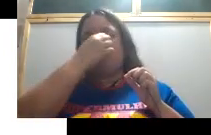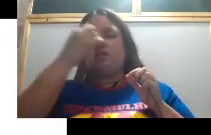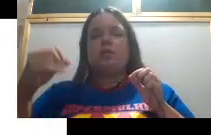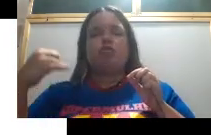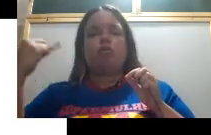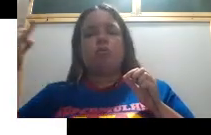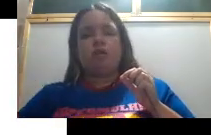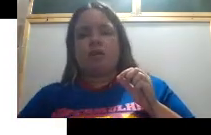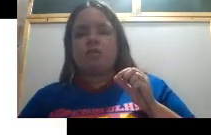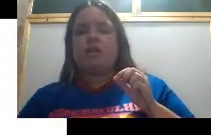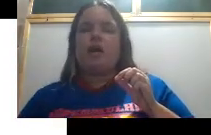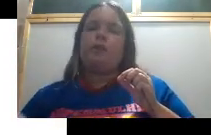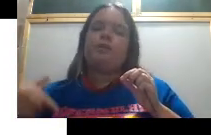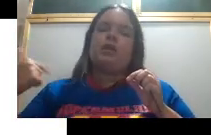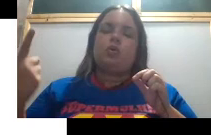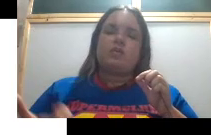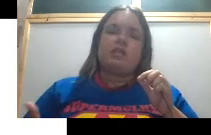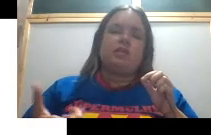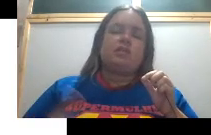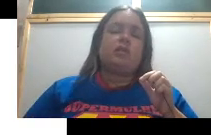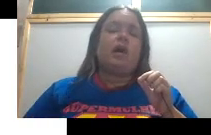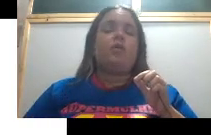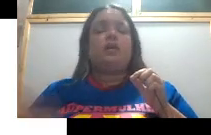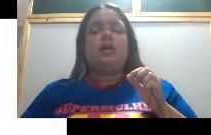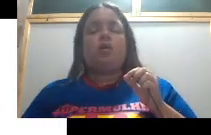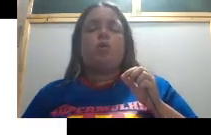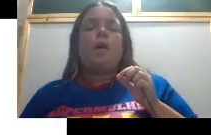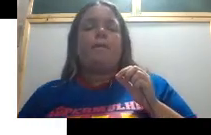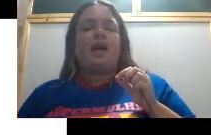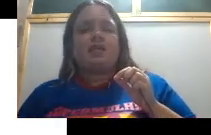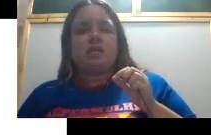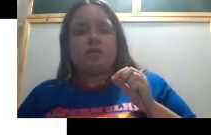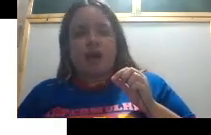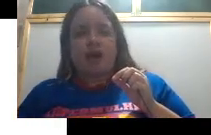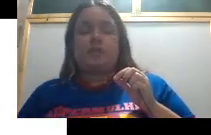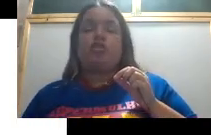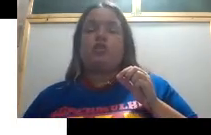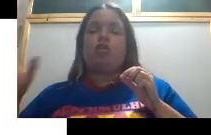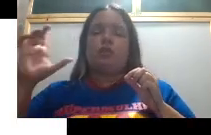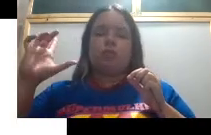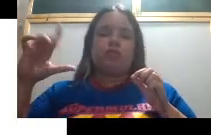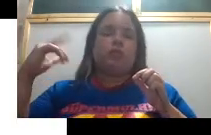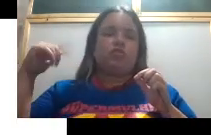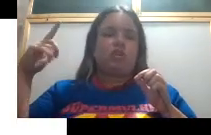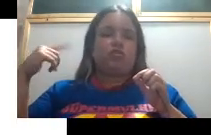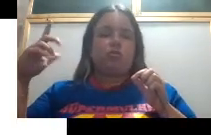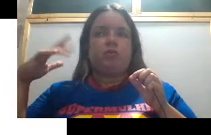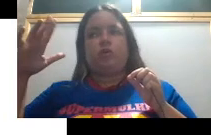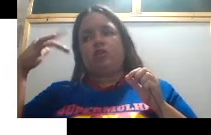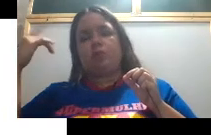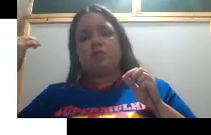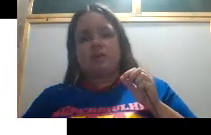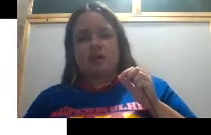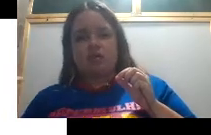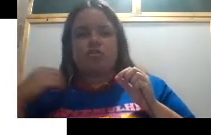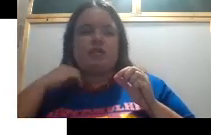havia falado tem outra em cima nos como Hino Nacional o selo nacional e o brasão de armas que nós vamos ver no ajudar